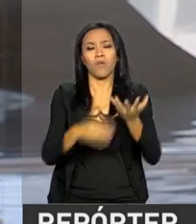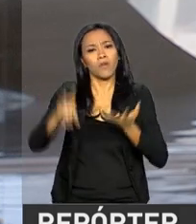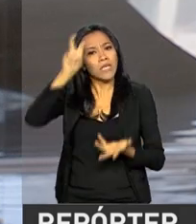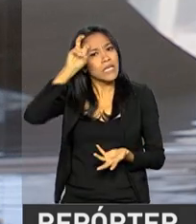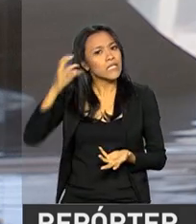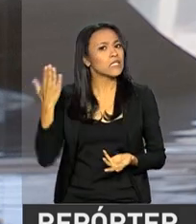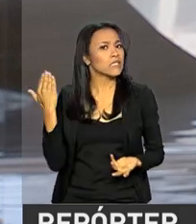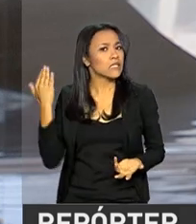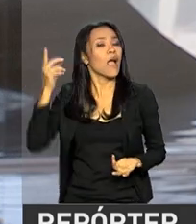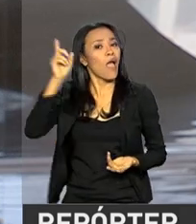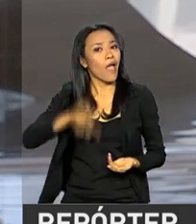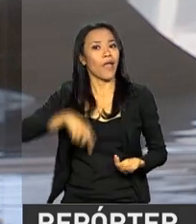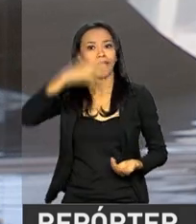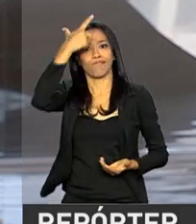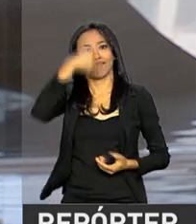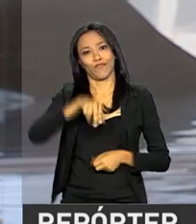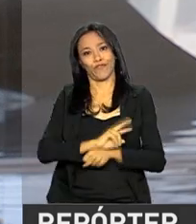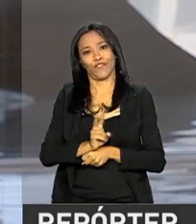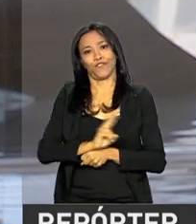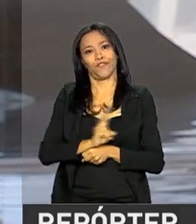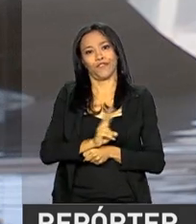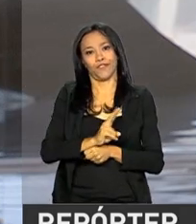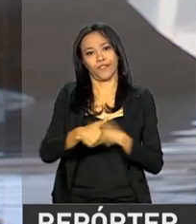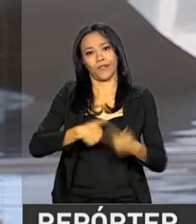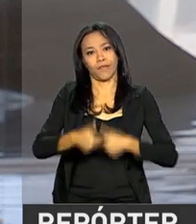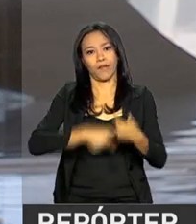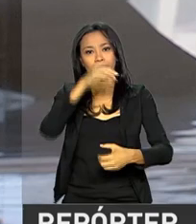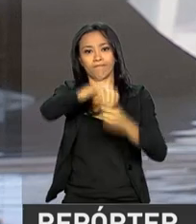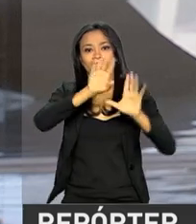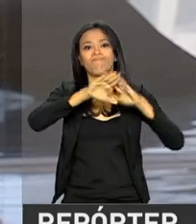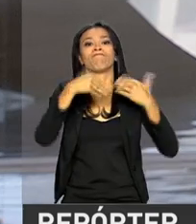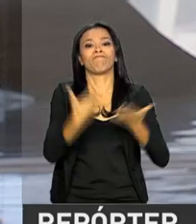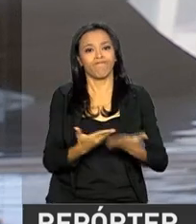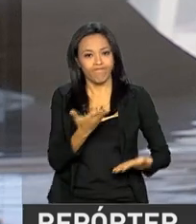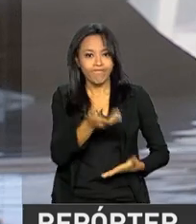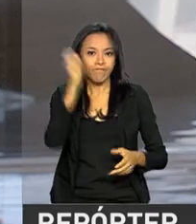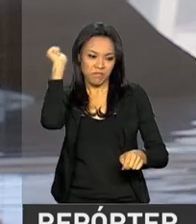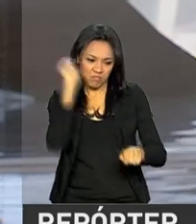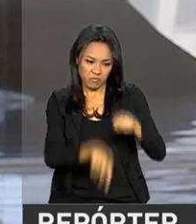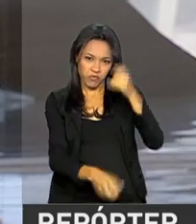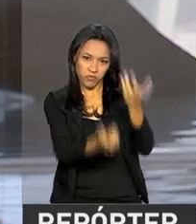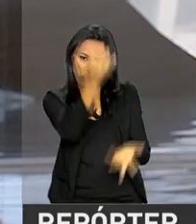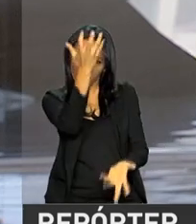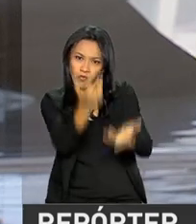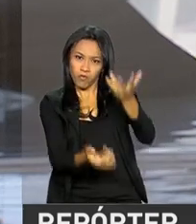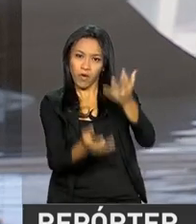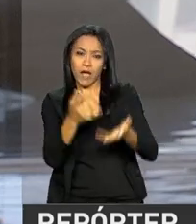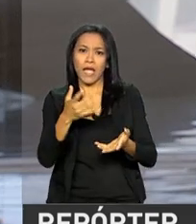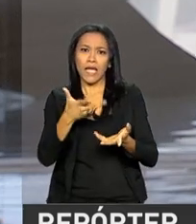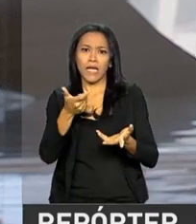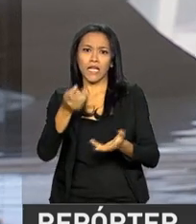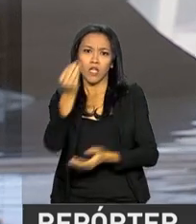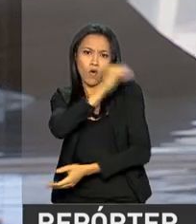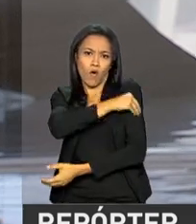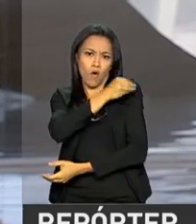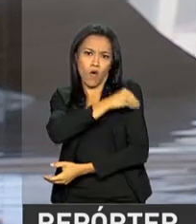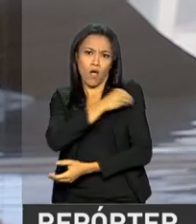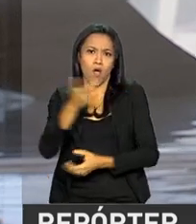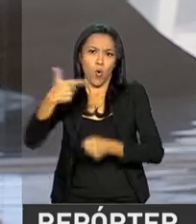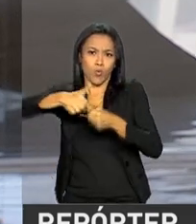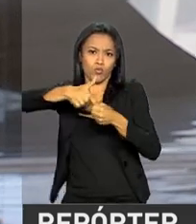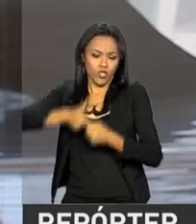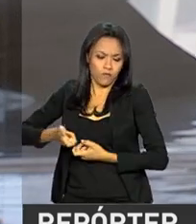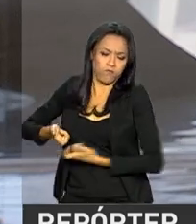cometido pelo próprio vigia da instituição ele até ele levar jogou álcool e jogou combustível nas